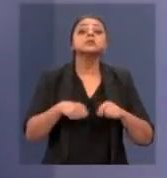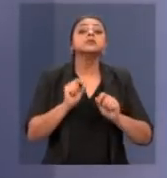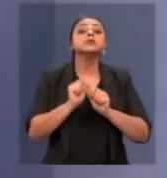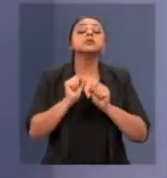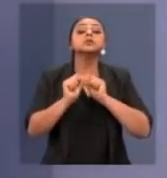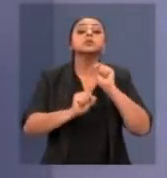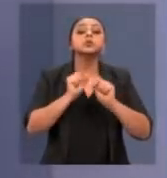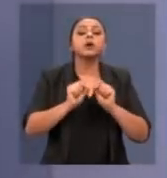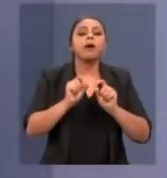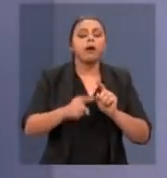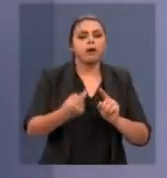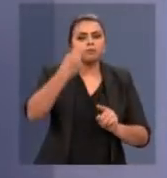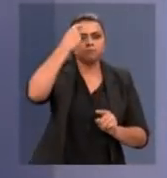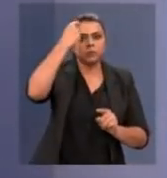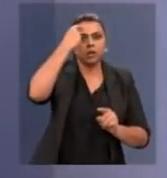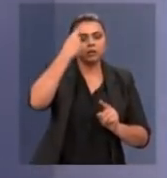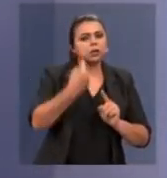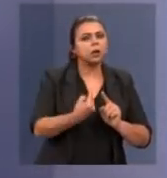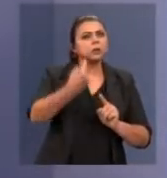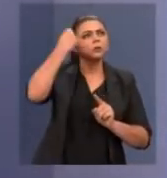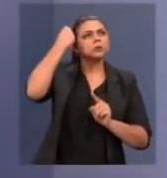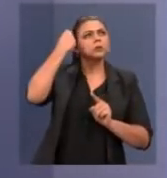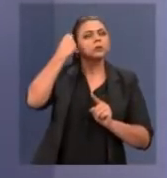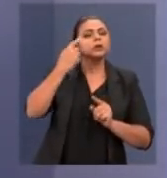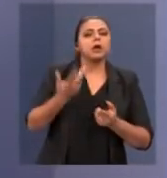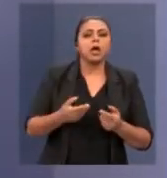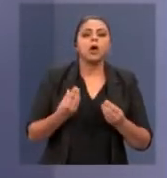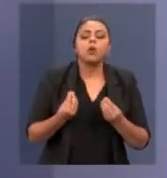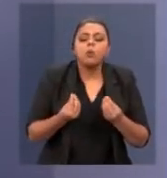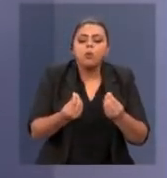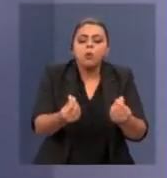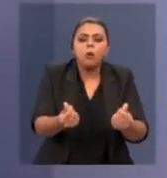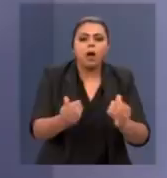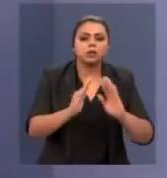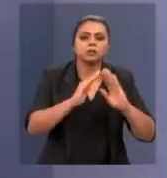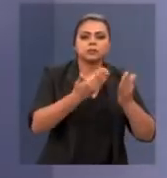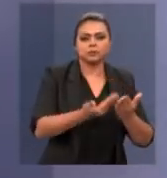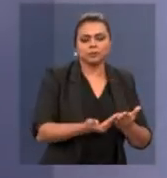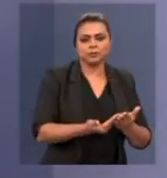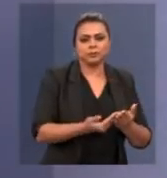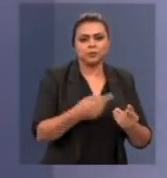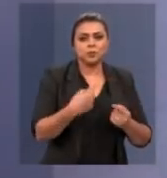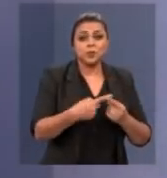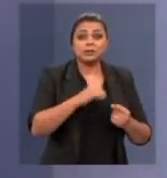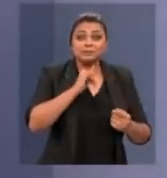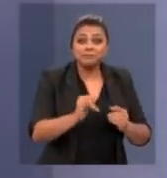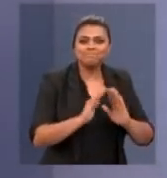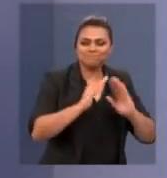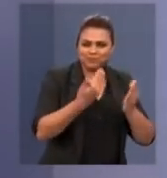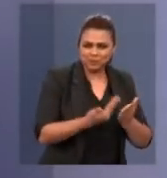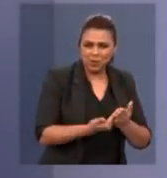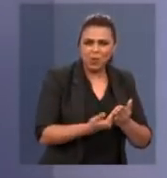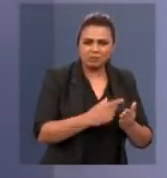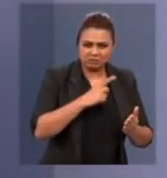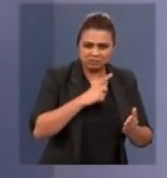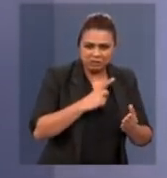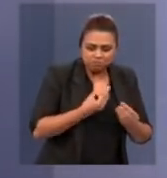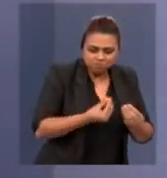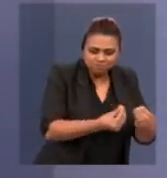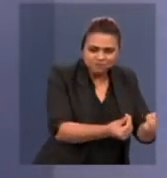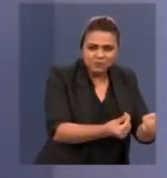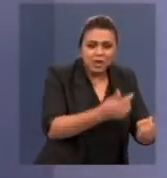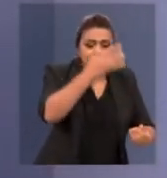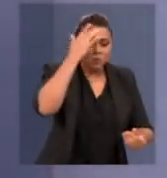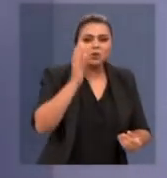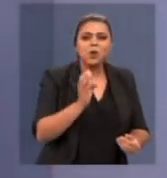passado que a sociedade já fez é cuidar da qualidade das nossas escolas por aquelas ruas as pessoas tenham mais conhecimento